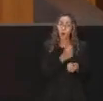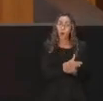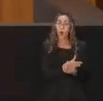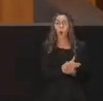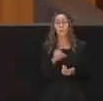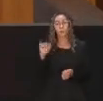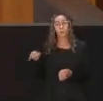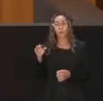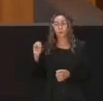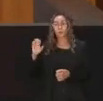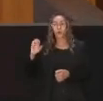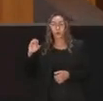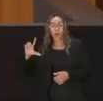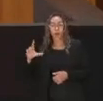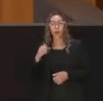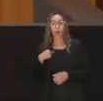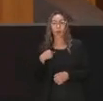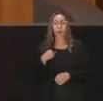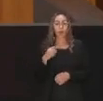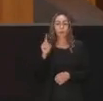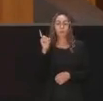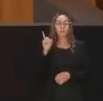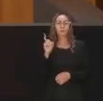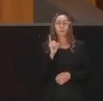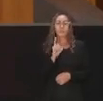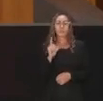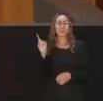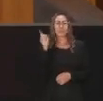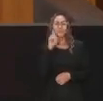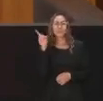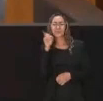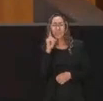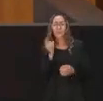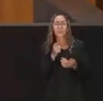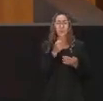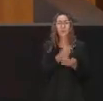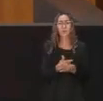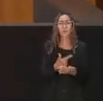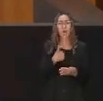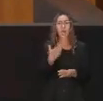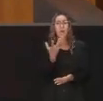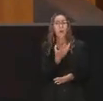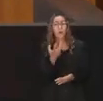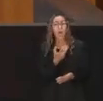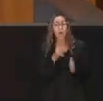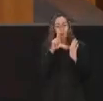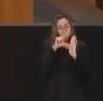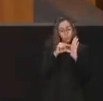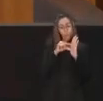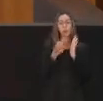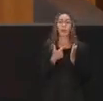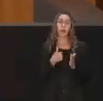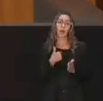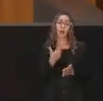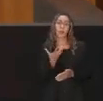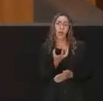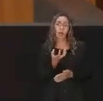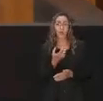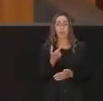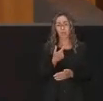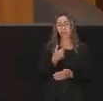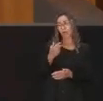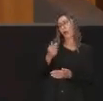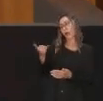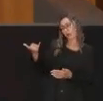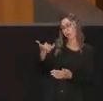vezes que eu vou comprar com eles, nós temos uma briga entre companheirismo, que eu quero desconto. Aí o Ricardo, pastor, não dá. Eu faço, não dá